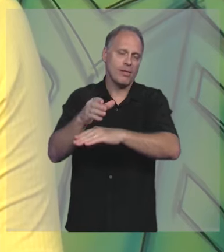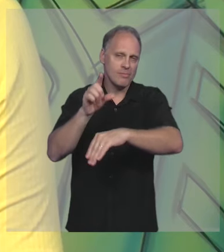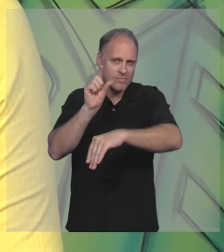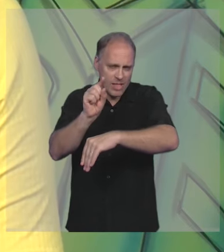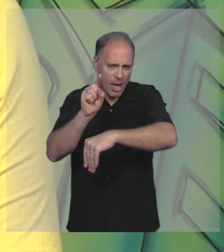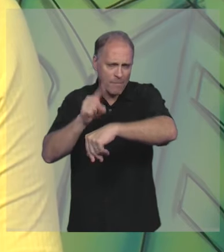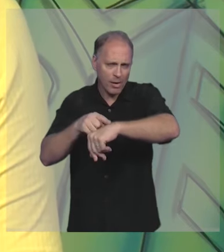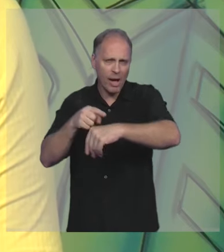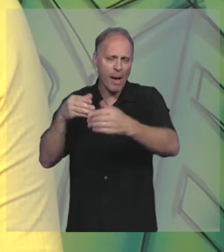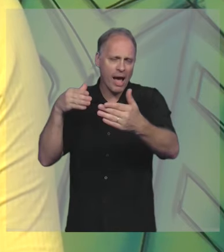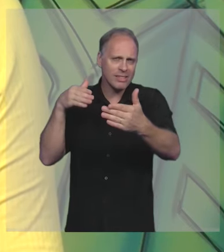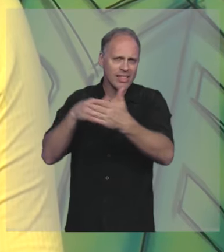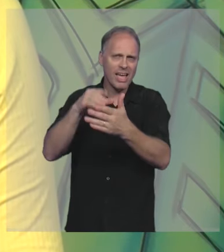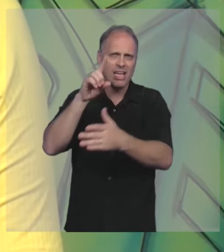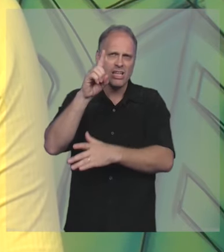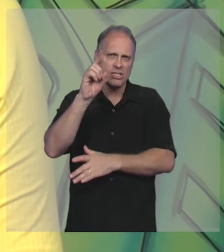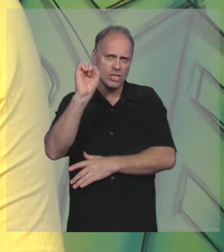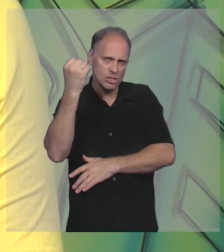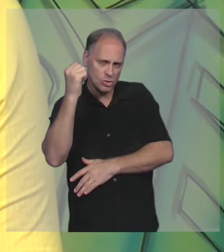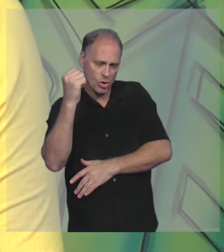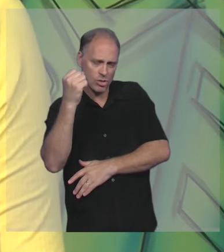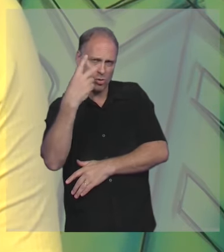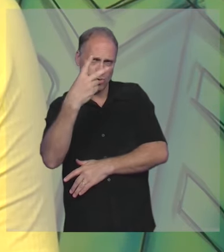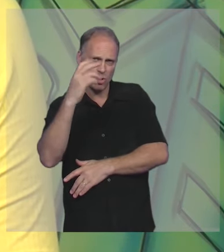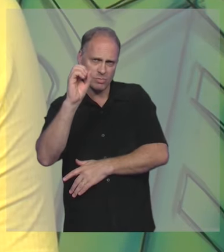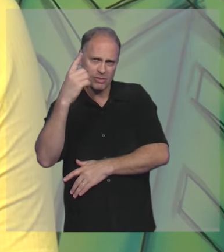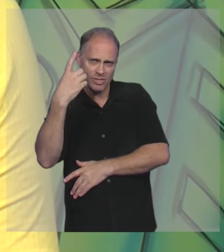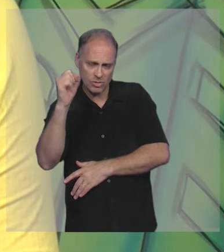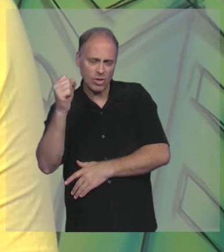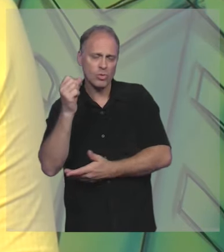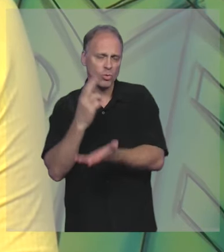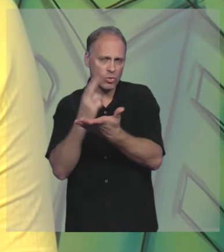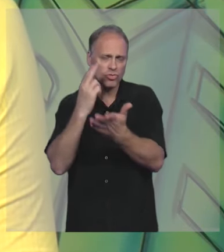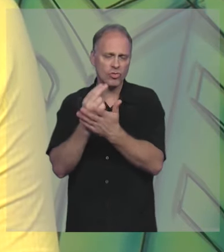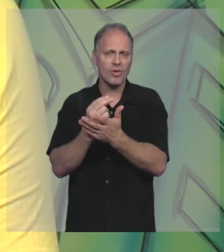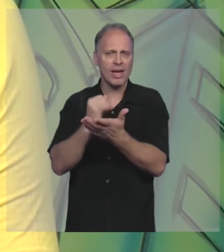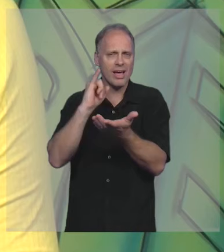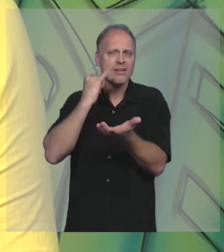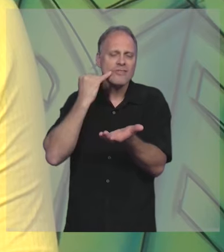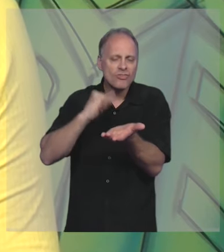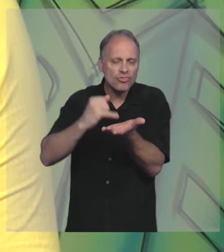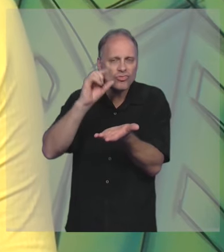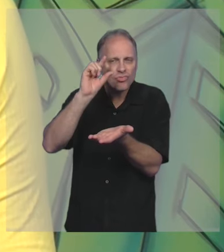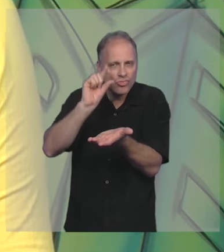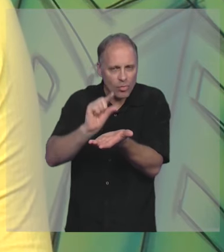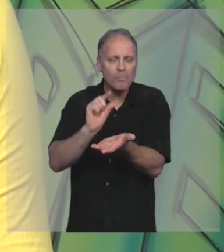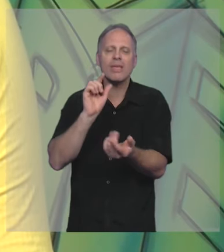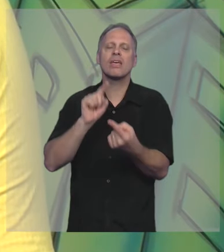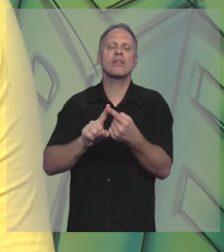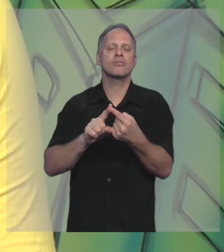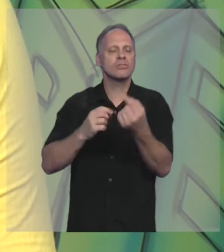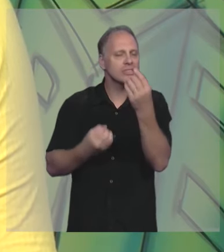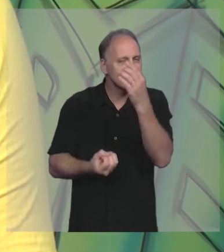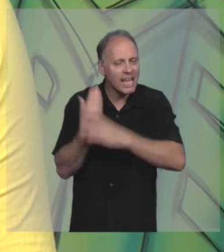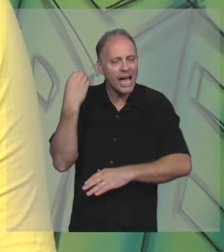para 2018, eu acredito que o Banco Central vai continuar mantendo taxa de juros baixa, vai tentar